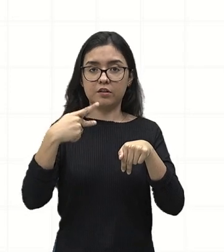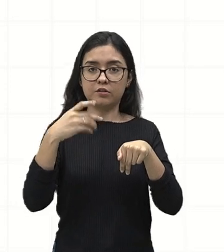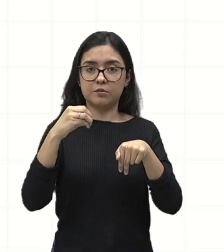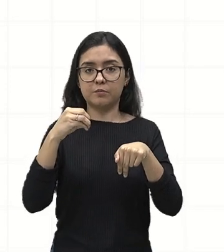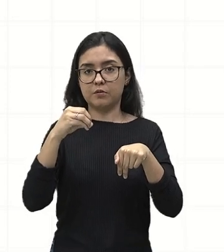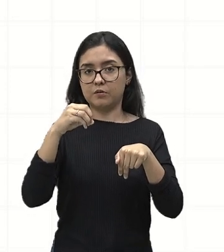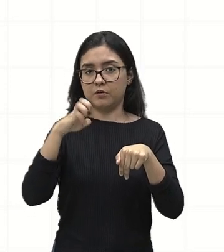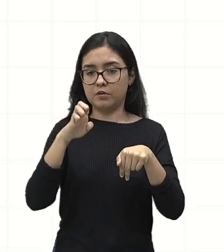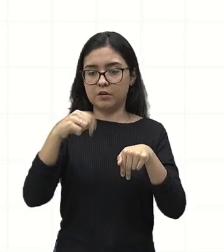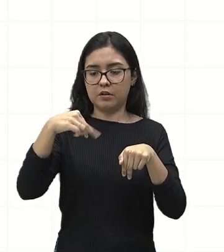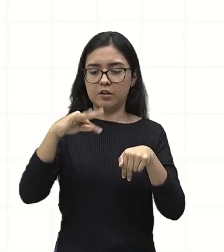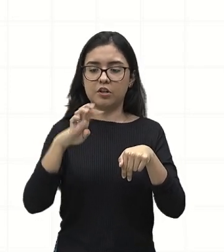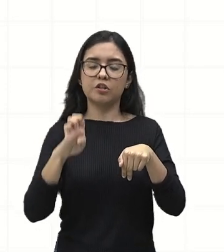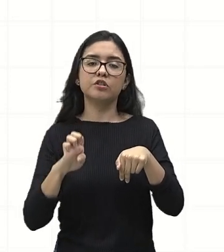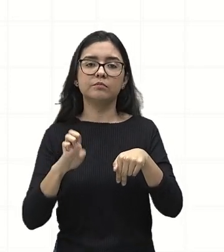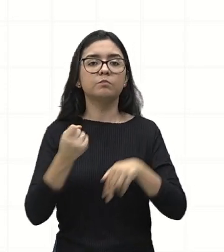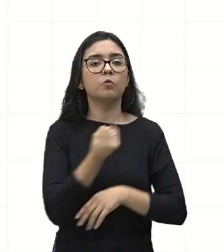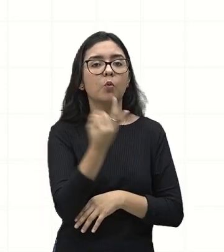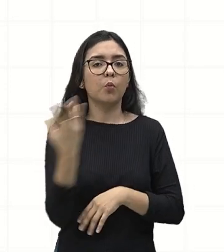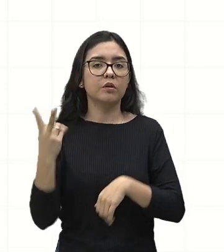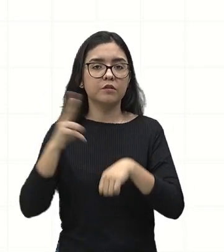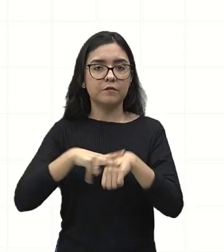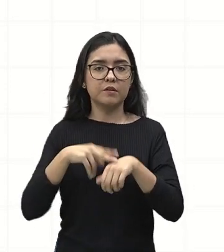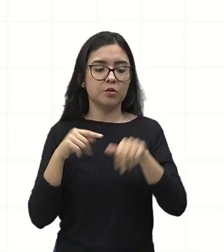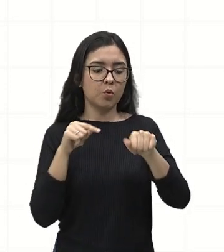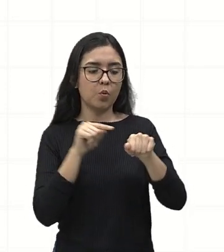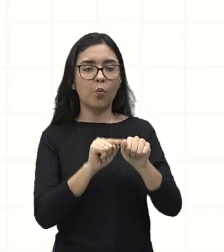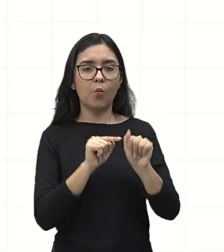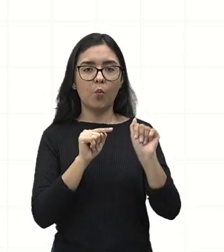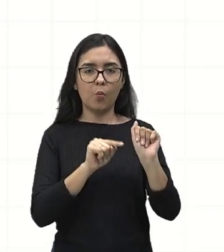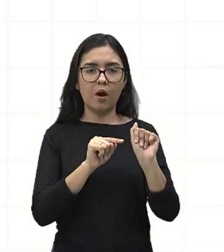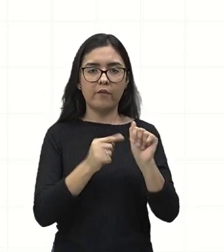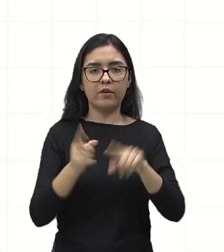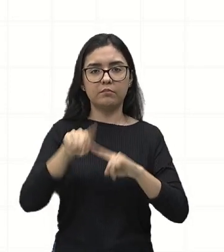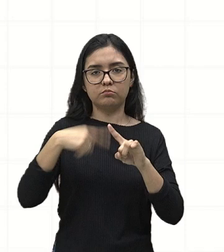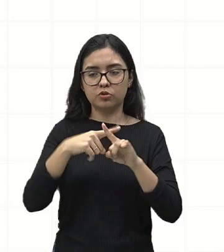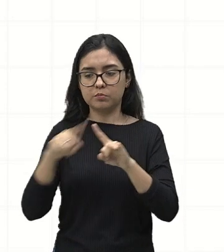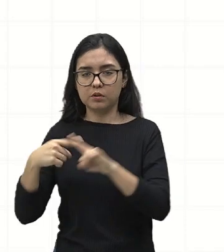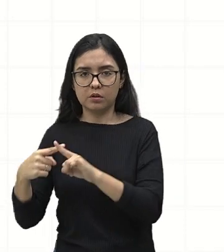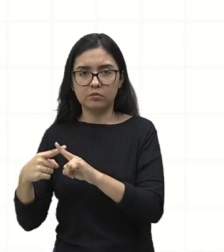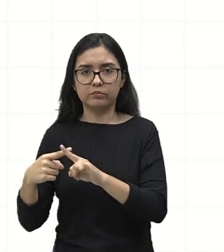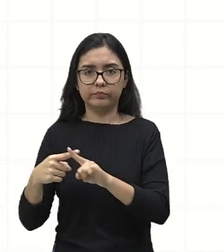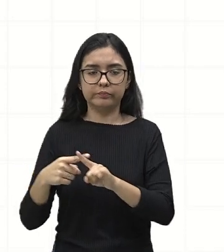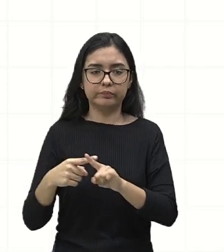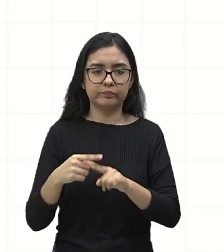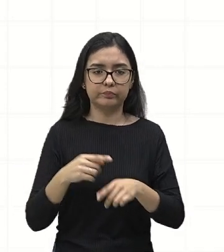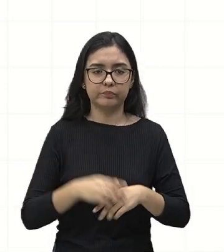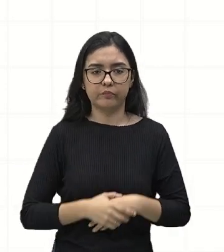expoente? Quantas vezes o A está sendo multiplicado por ele mesmo, tá?